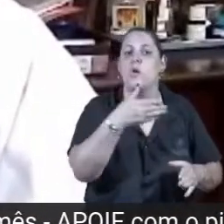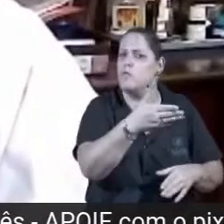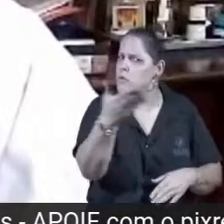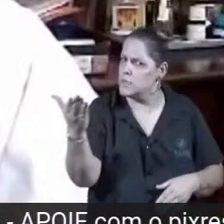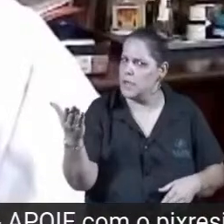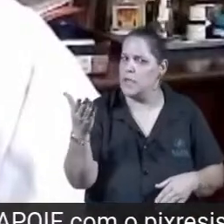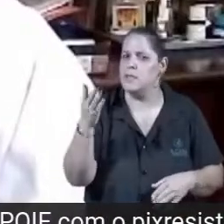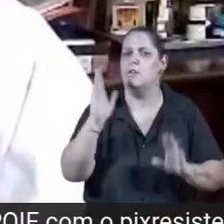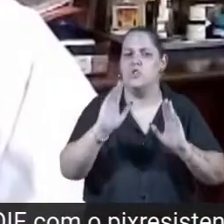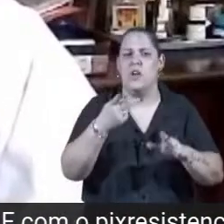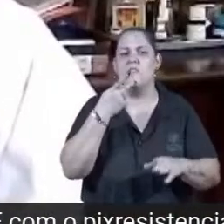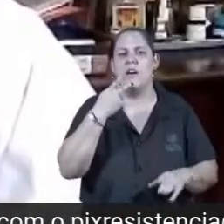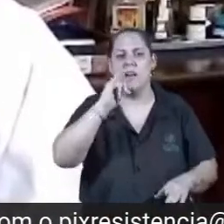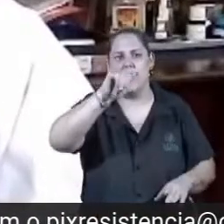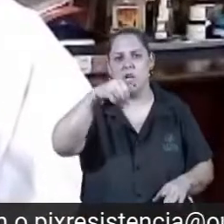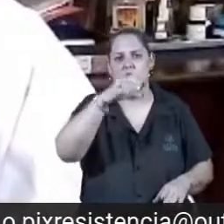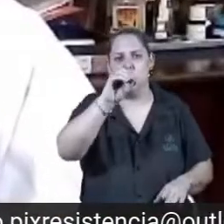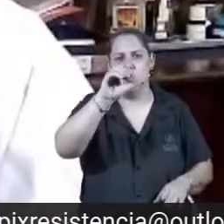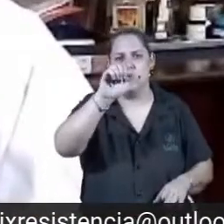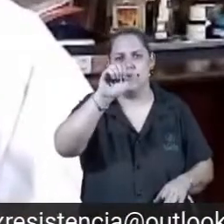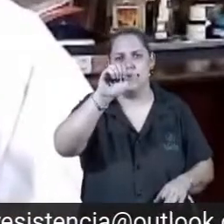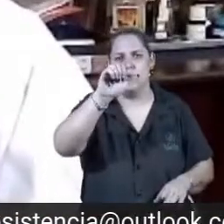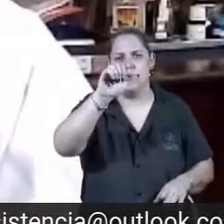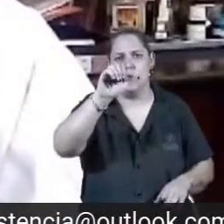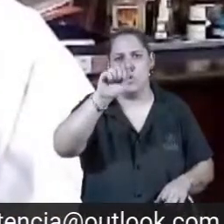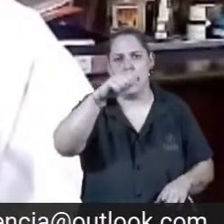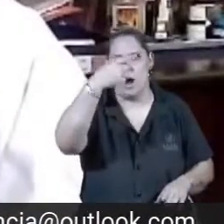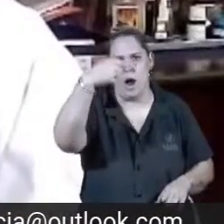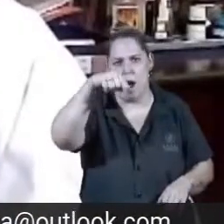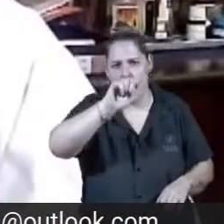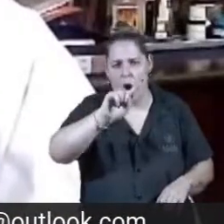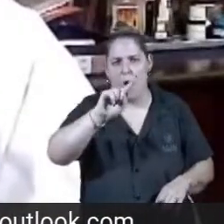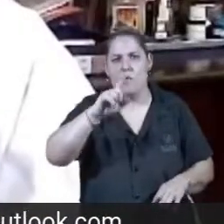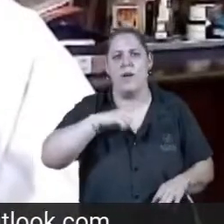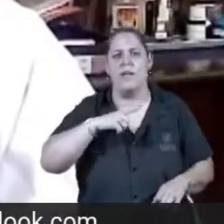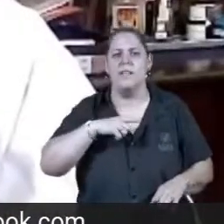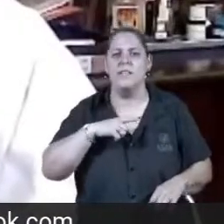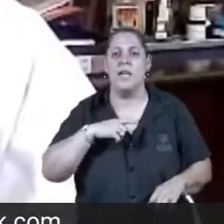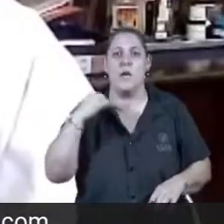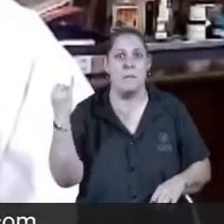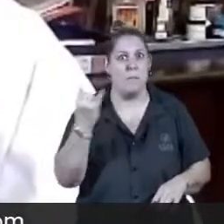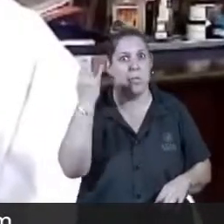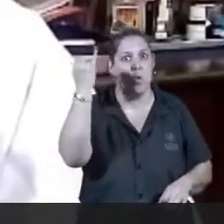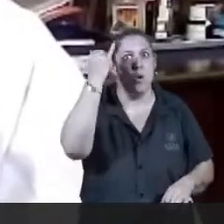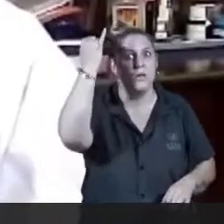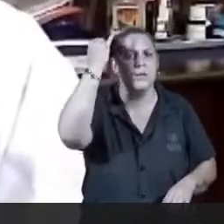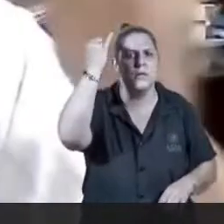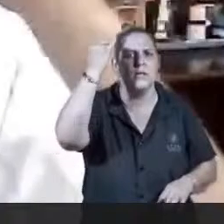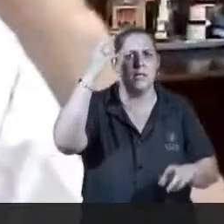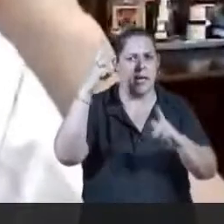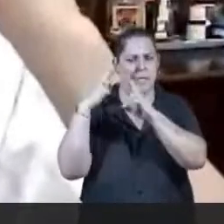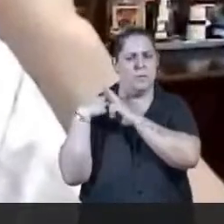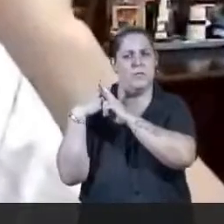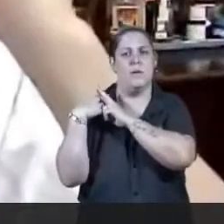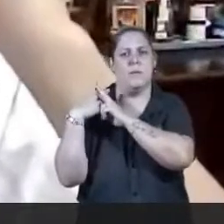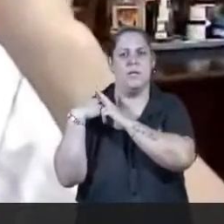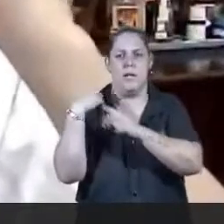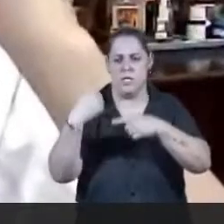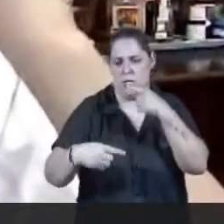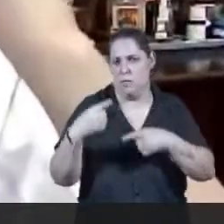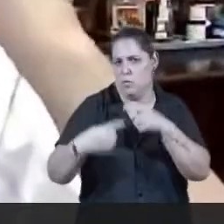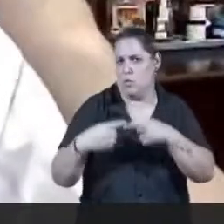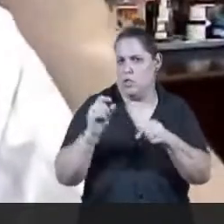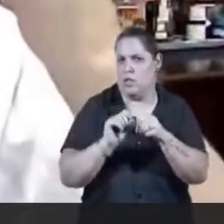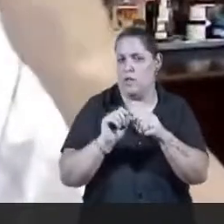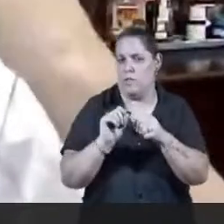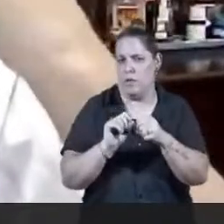vai cumprir papéis importantes nas disputas políticas e nas lutas políticas que vocês têm